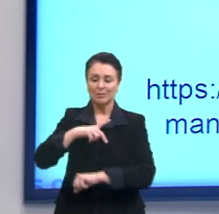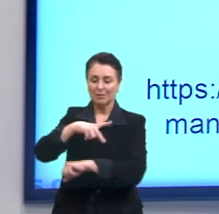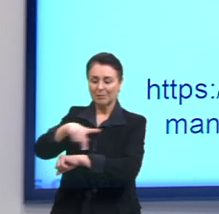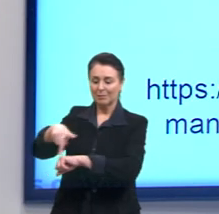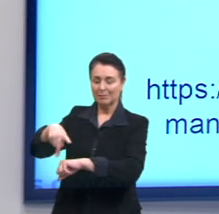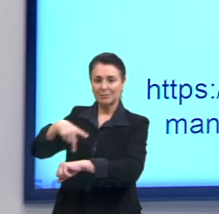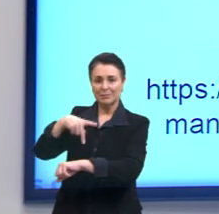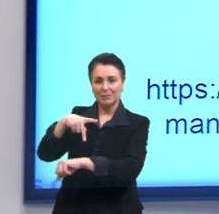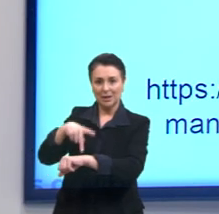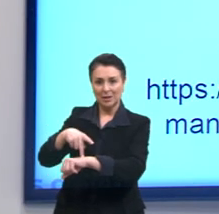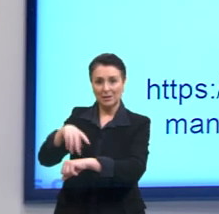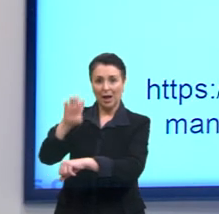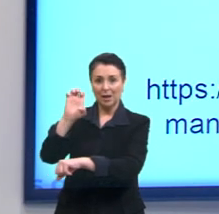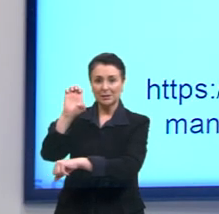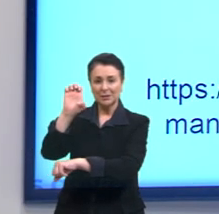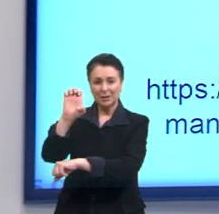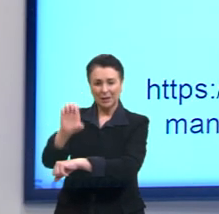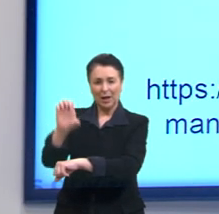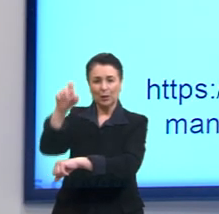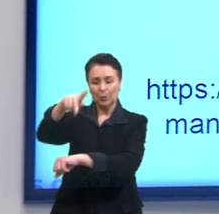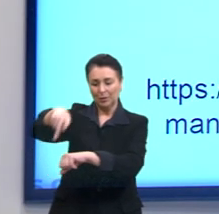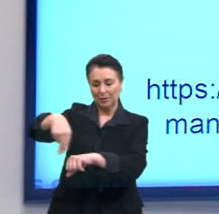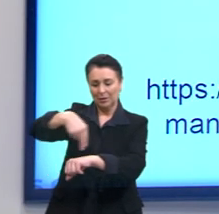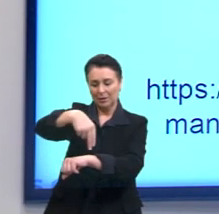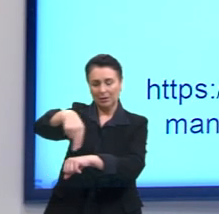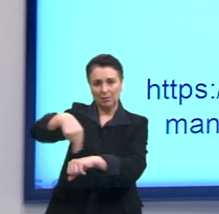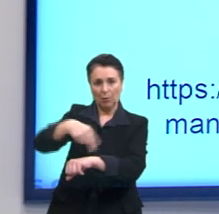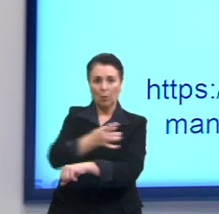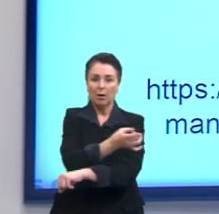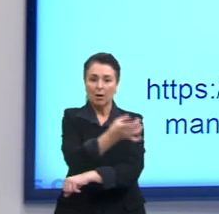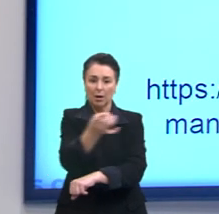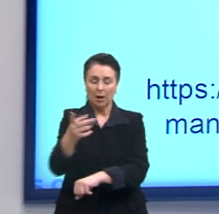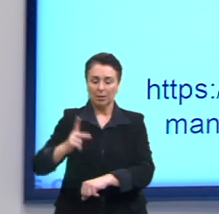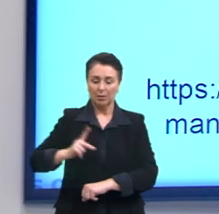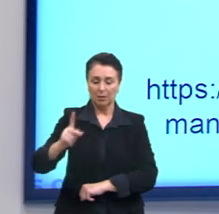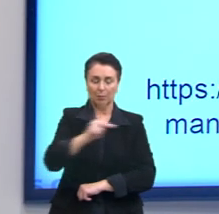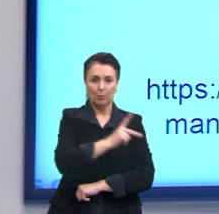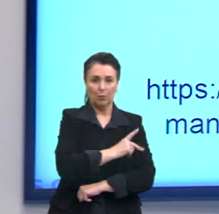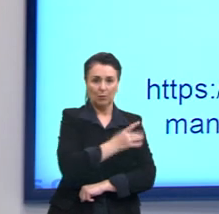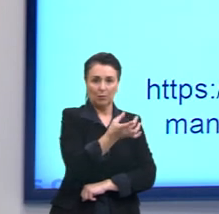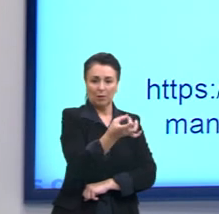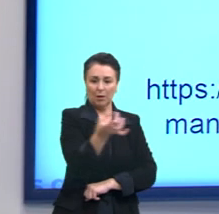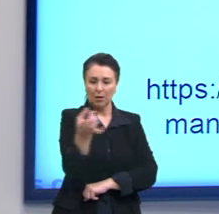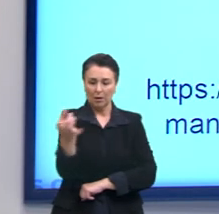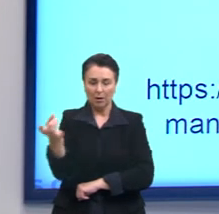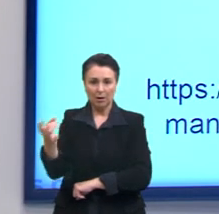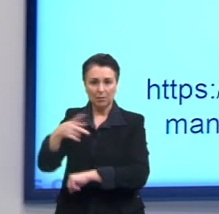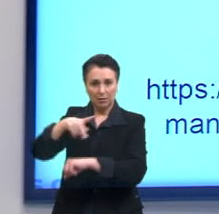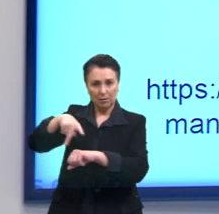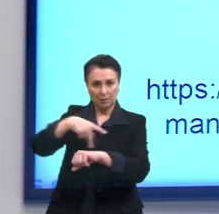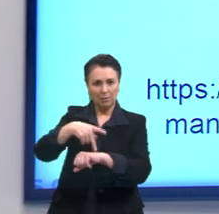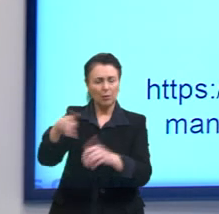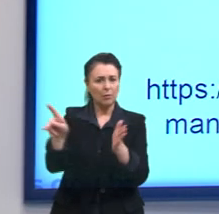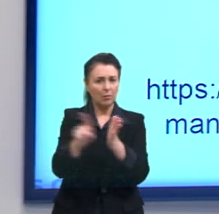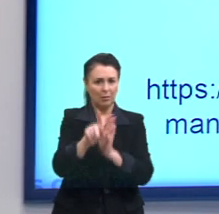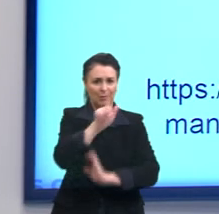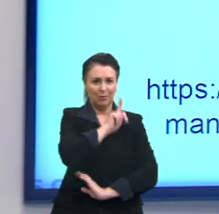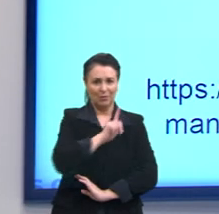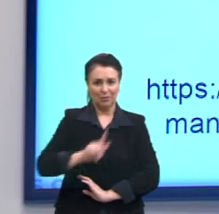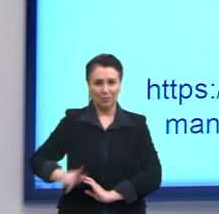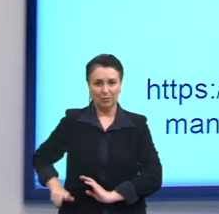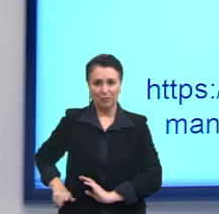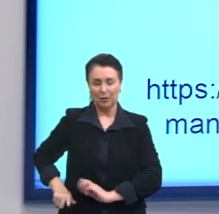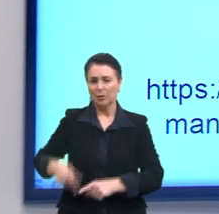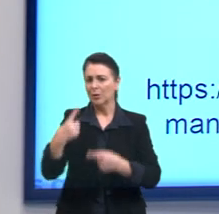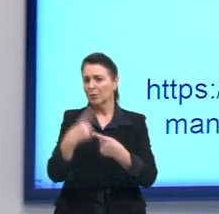estado-nação que essa ideia que a gente tem que cada povo cada país deve ter o seu próprio governo e